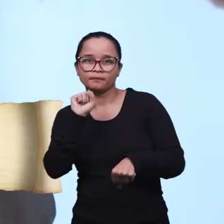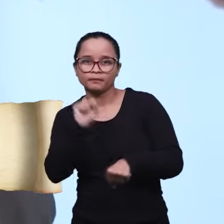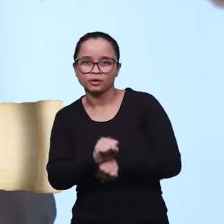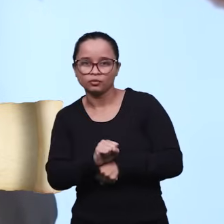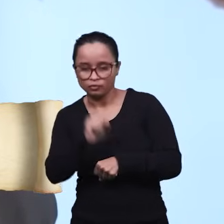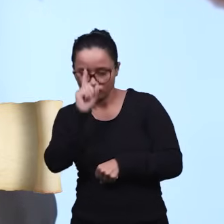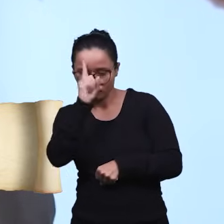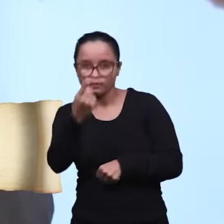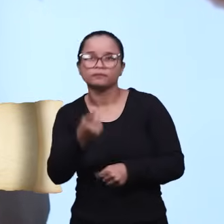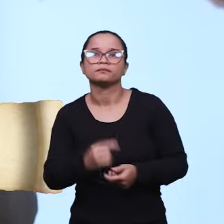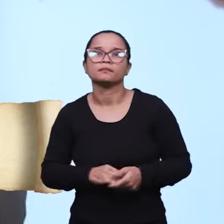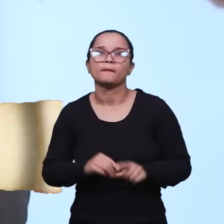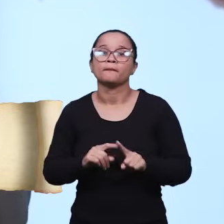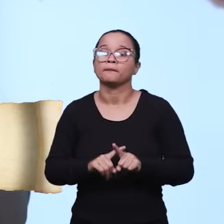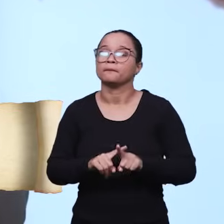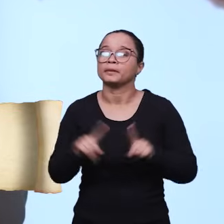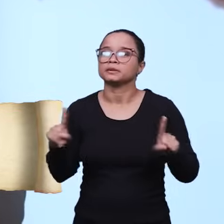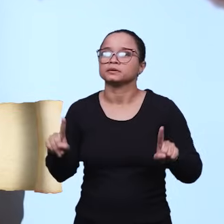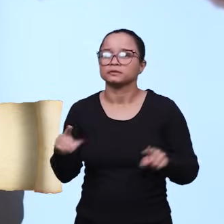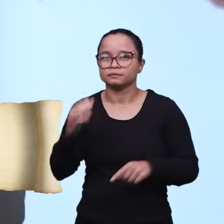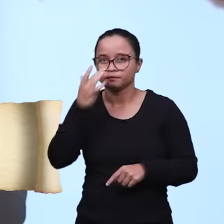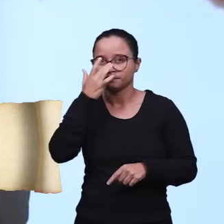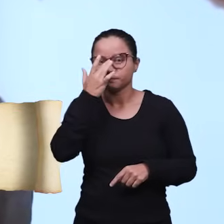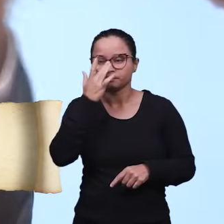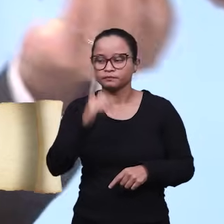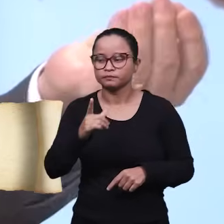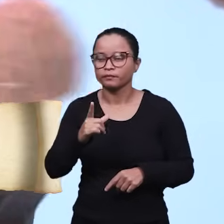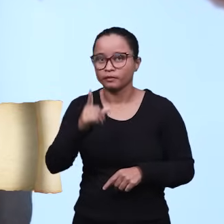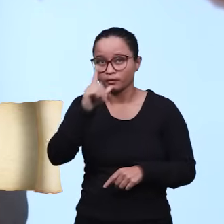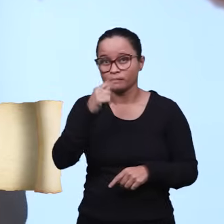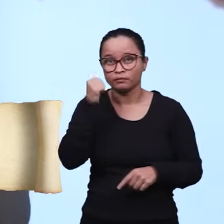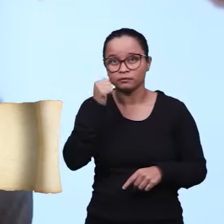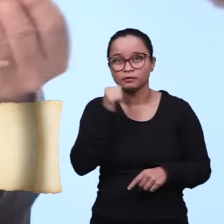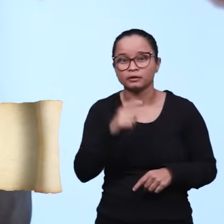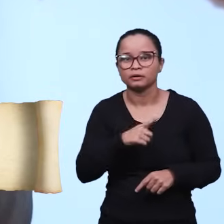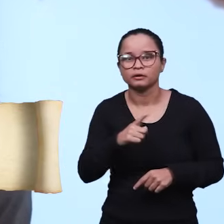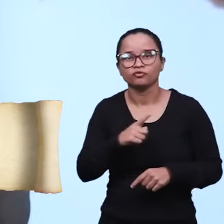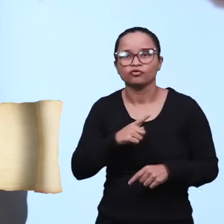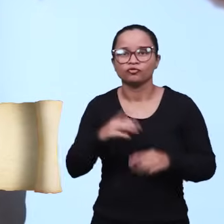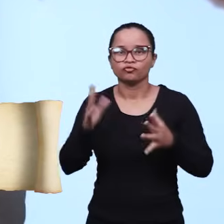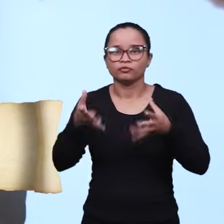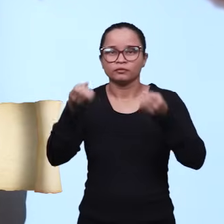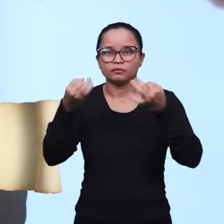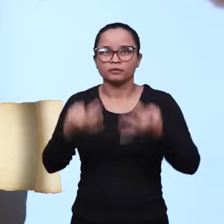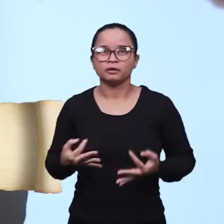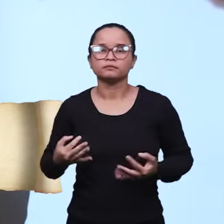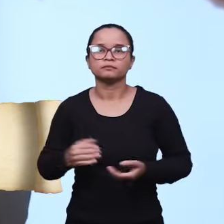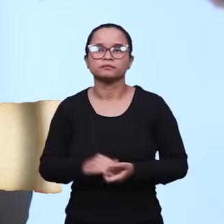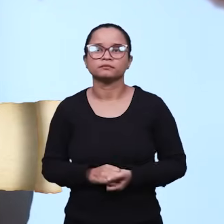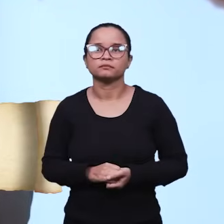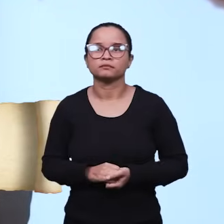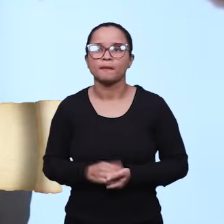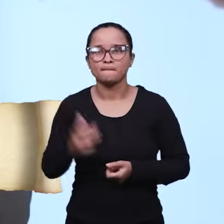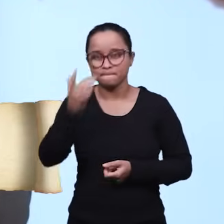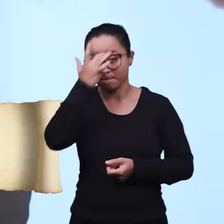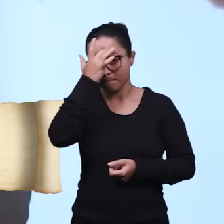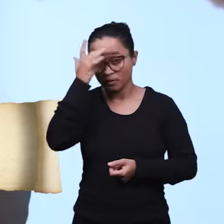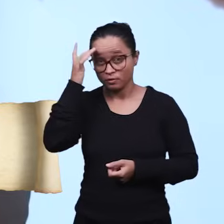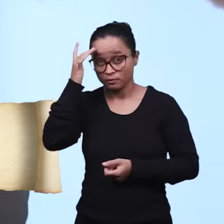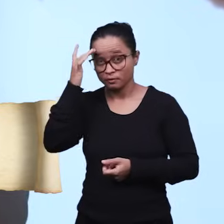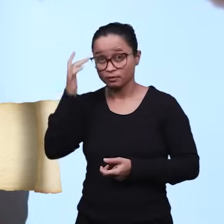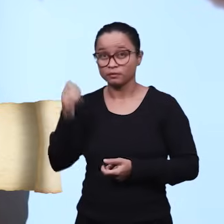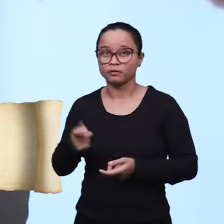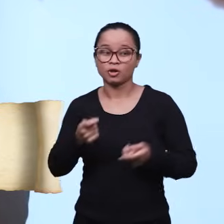adivinhar. Mas ela tinha, já mencionado aqui, foi mencionado há pouco aqui, ela tinha pessoas que